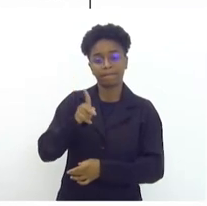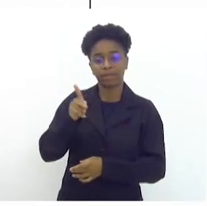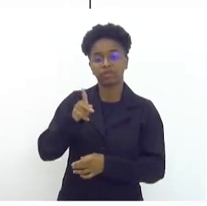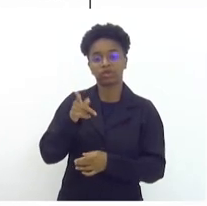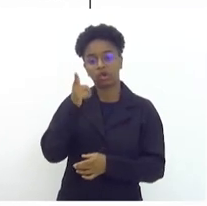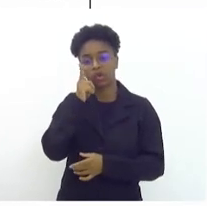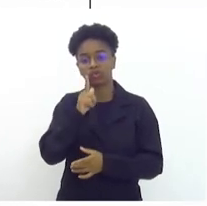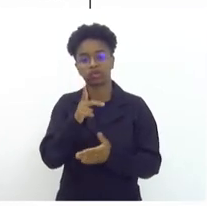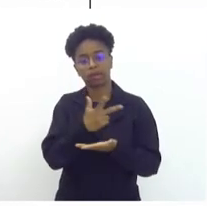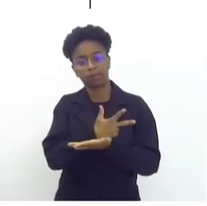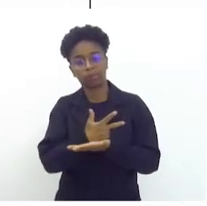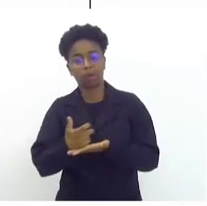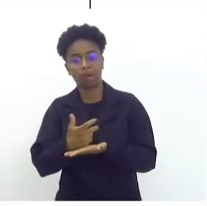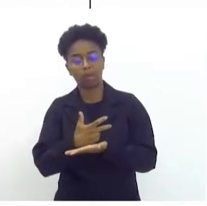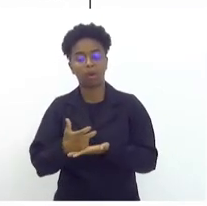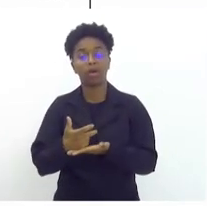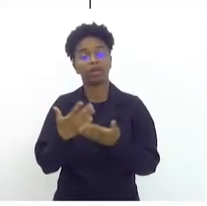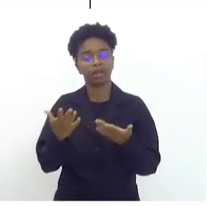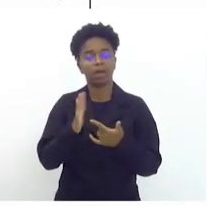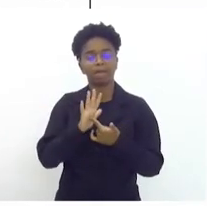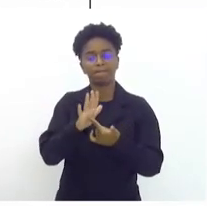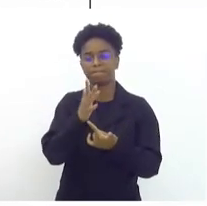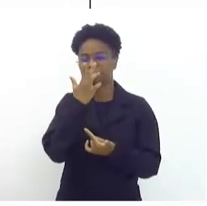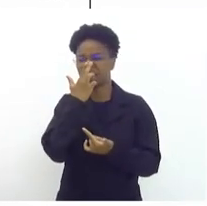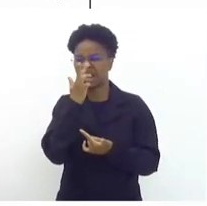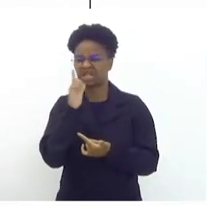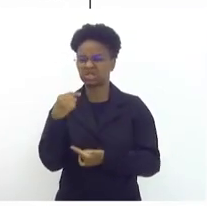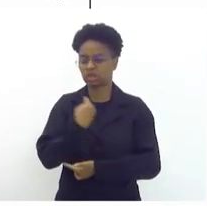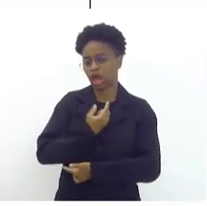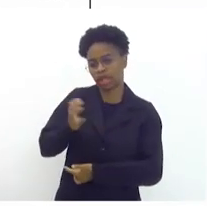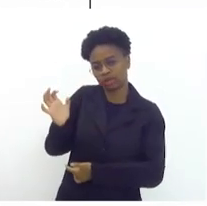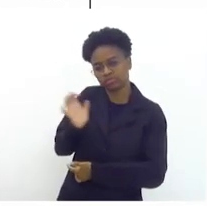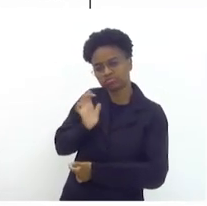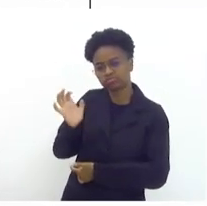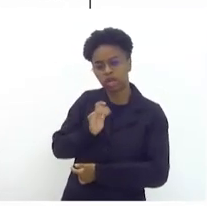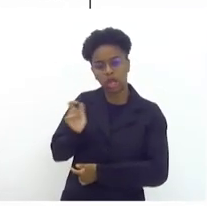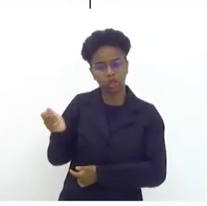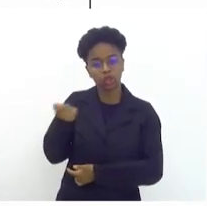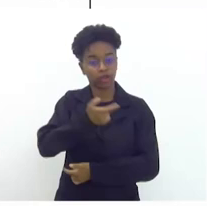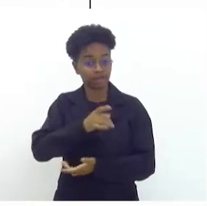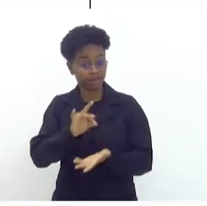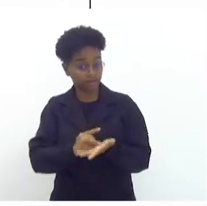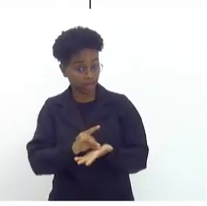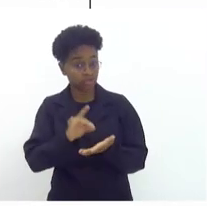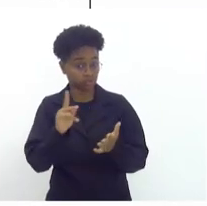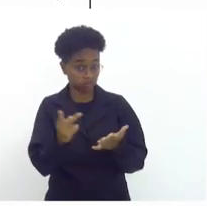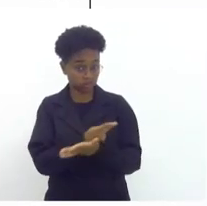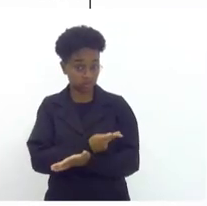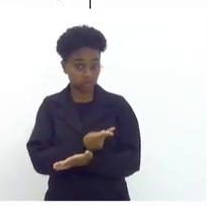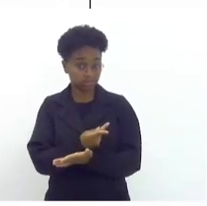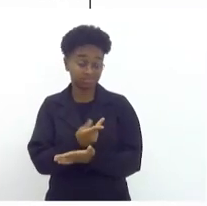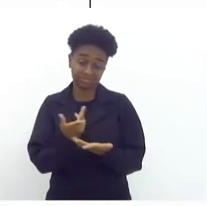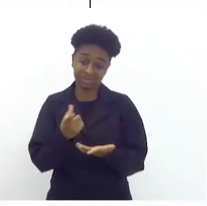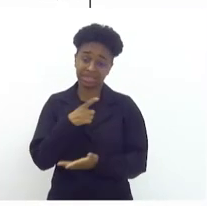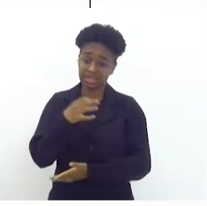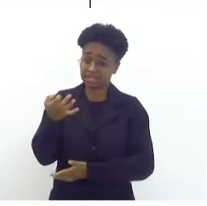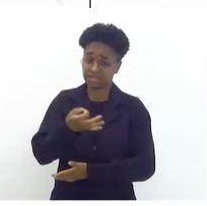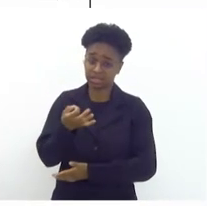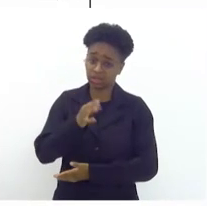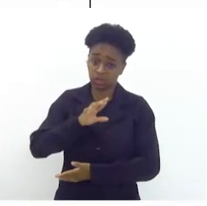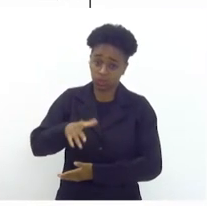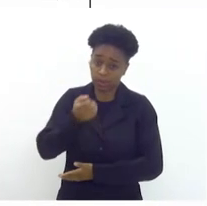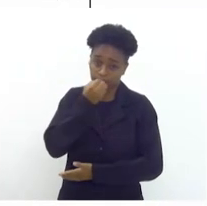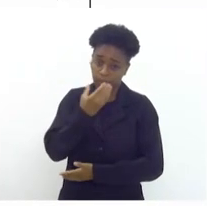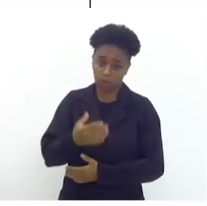distorce o nosso PIB da impressão de que nós somos mais ricos do que nós somos não com certeza não vai ser uma boa medida para nós